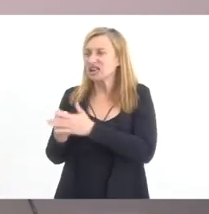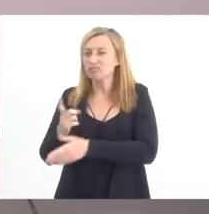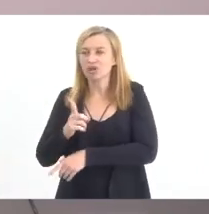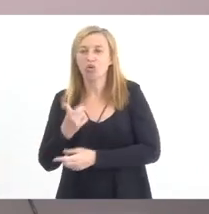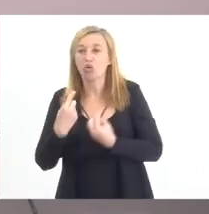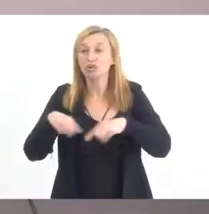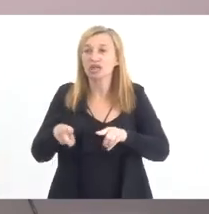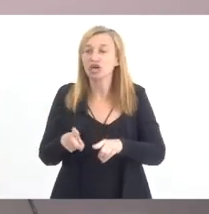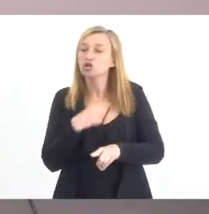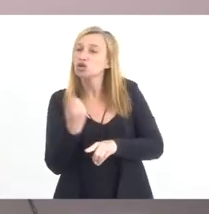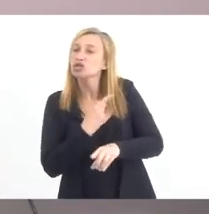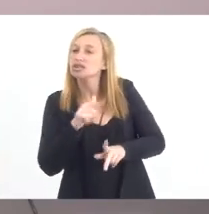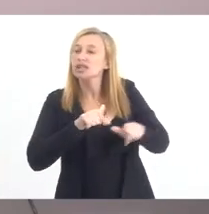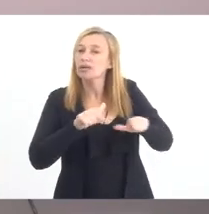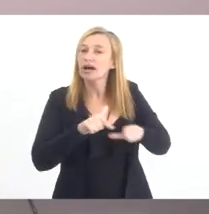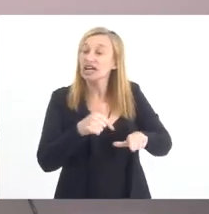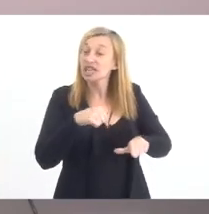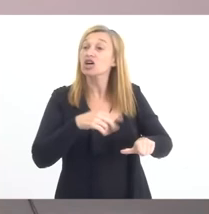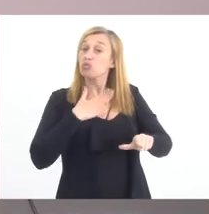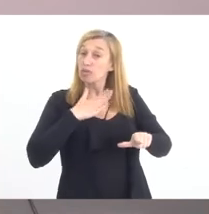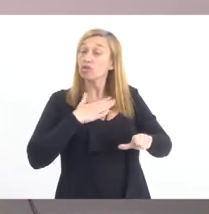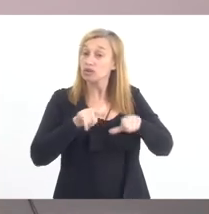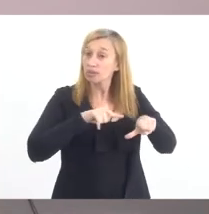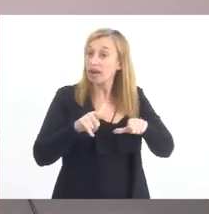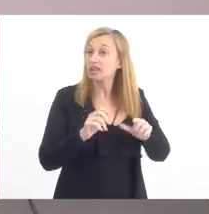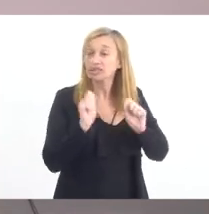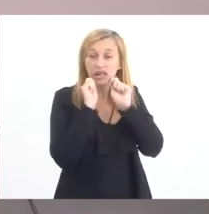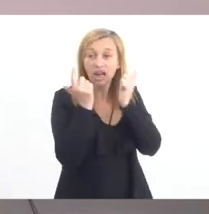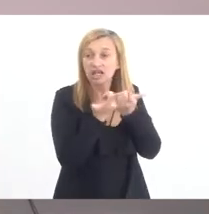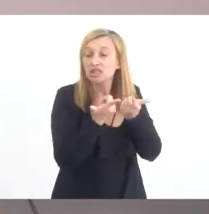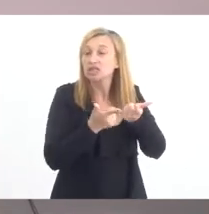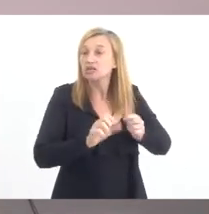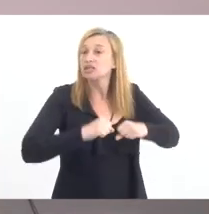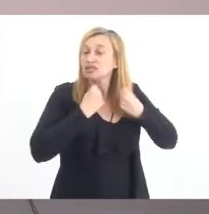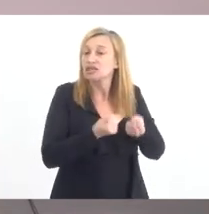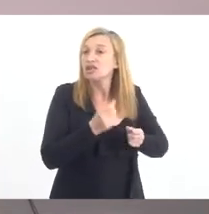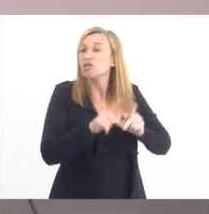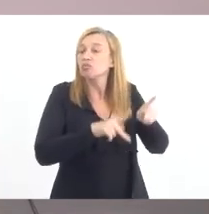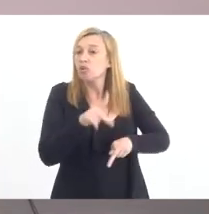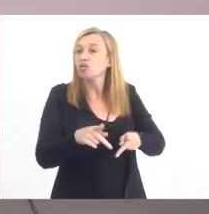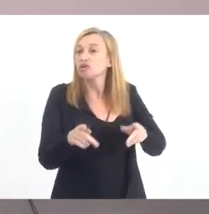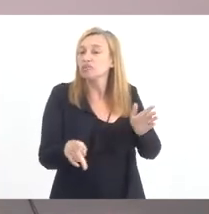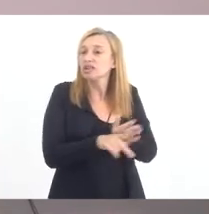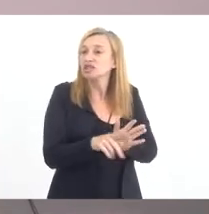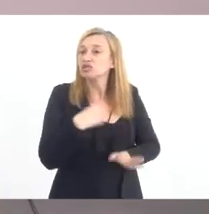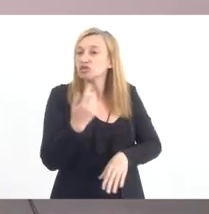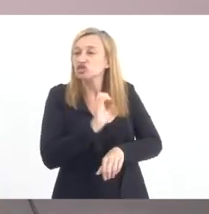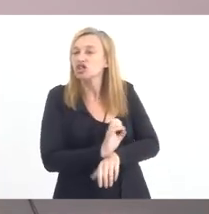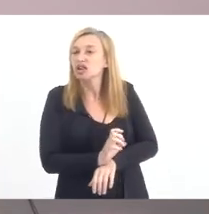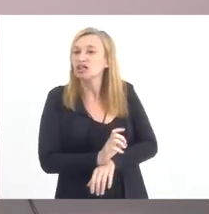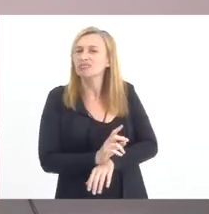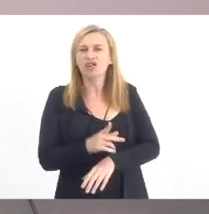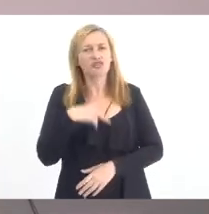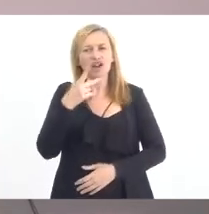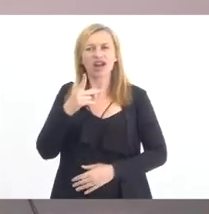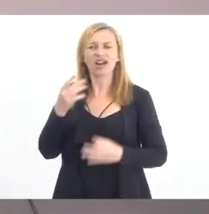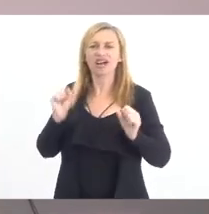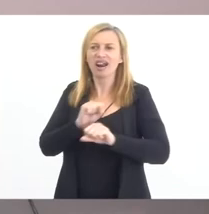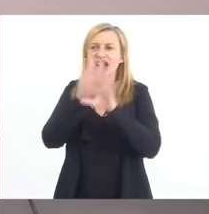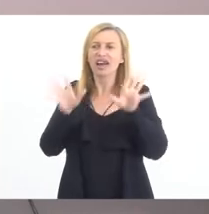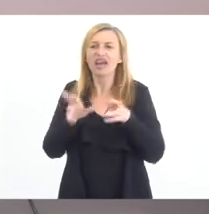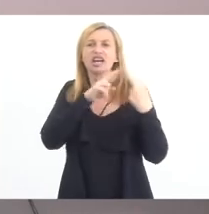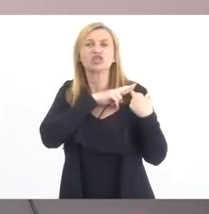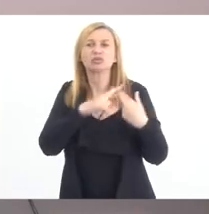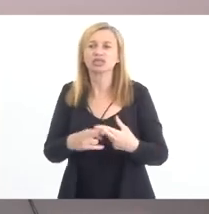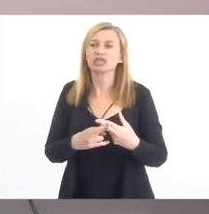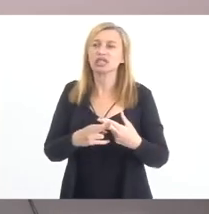contrário, o nosso trabalho aqui na LERJ, o meu trabalho aqui na LERJ, sempre foi defender a população do nosso Estado. Então, a minha posição é muito clara. A